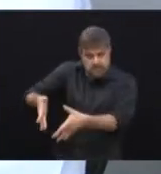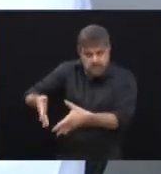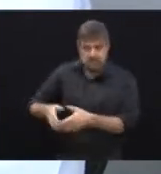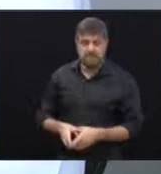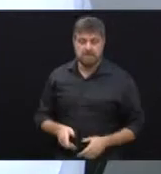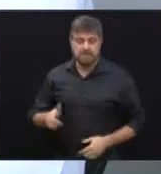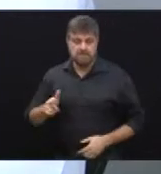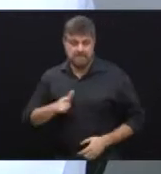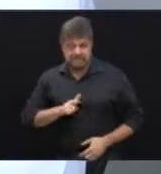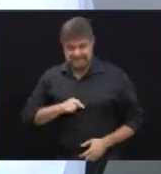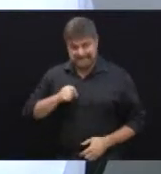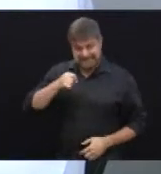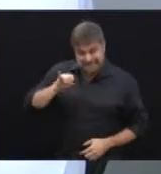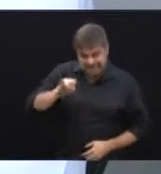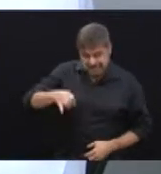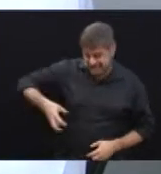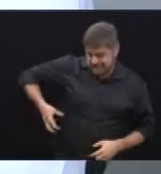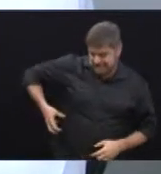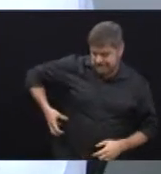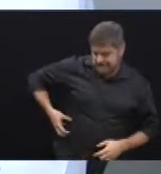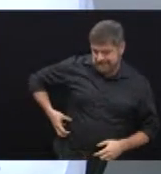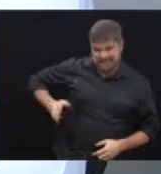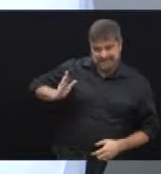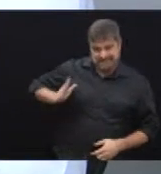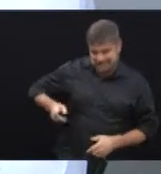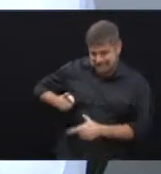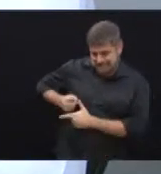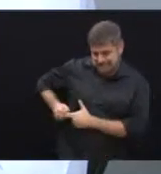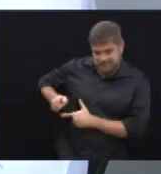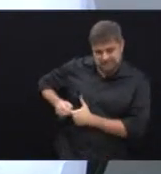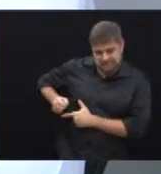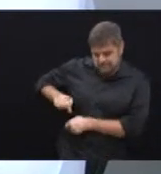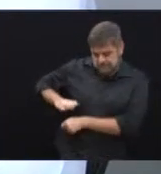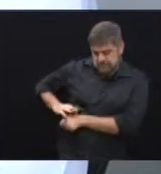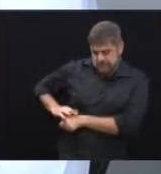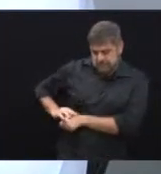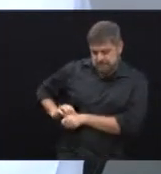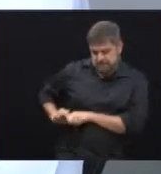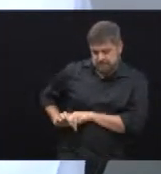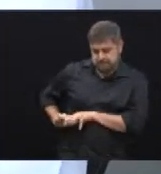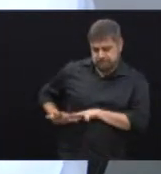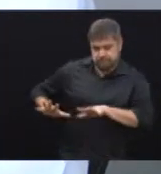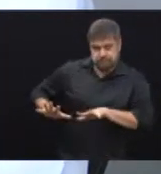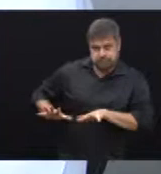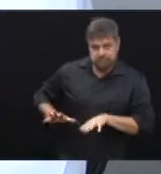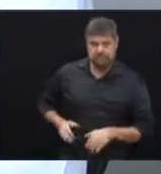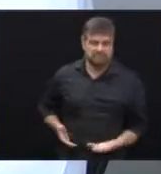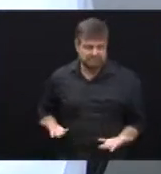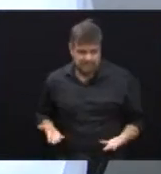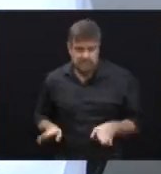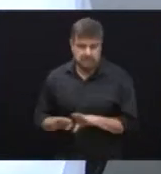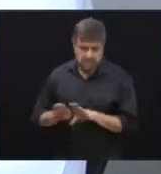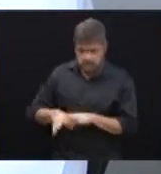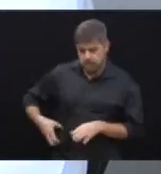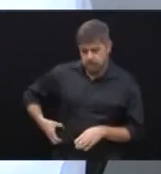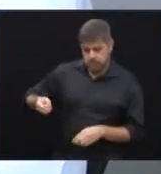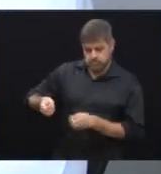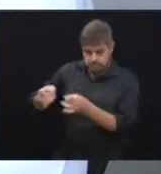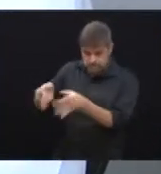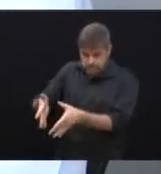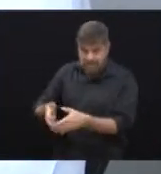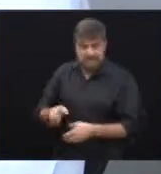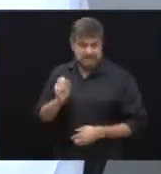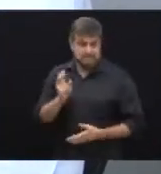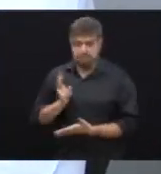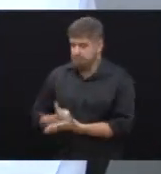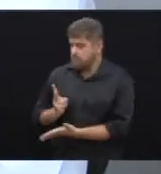a menos que ele esteja causando algum transtorno para o organismo, uma infecção, alguma coisa assim.